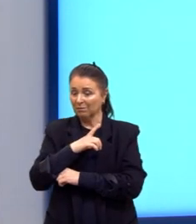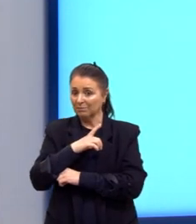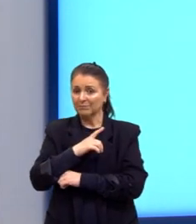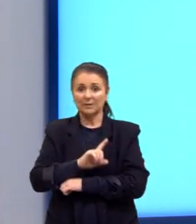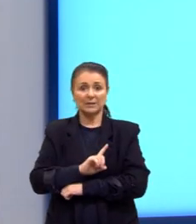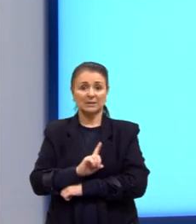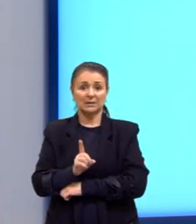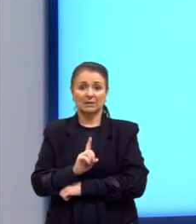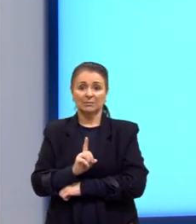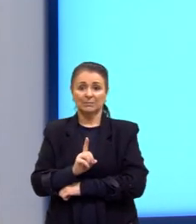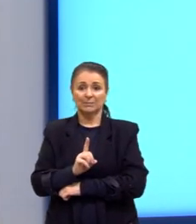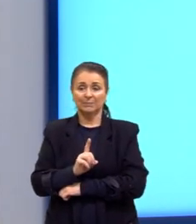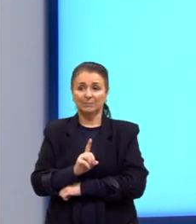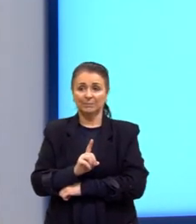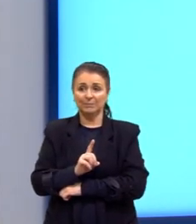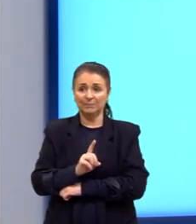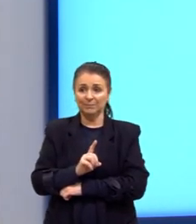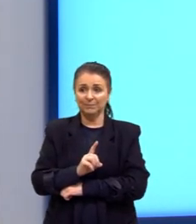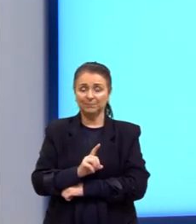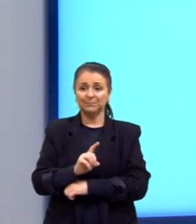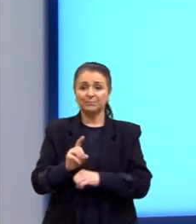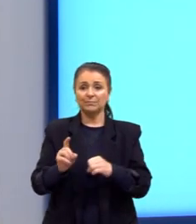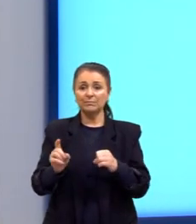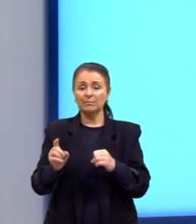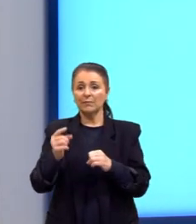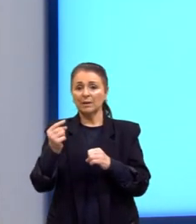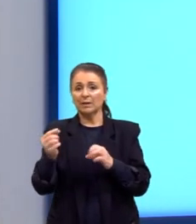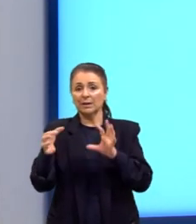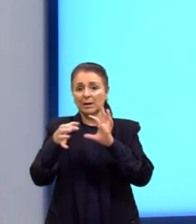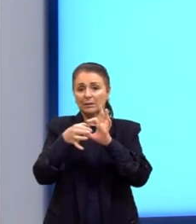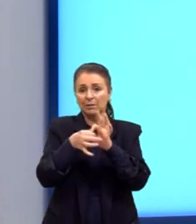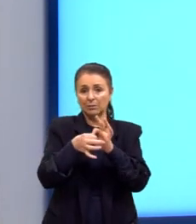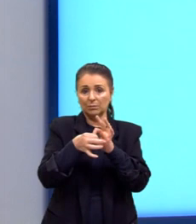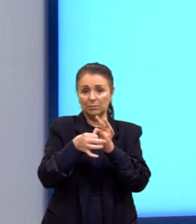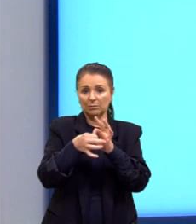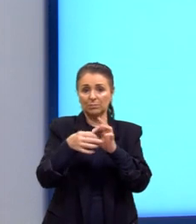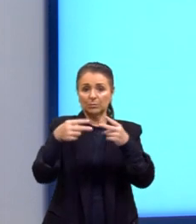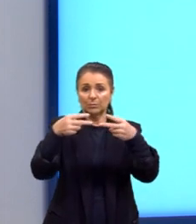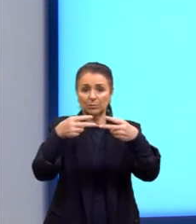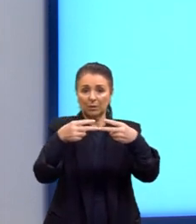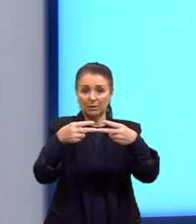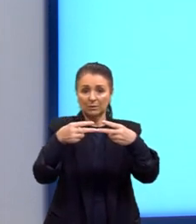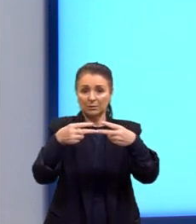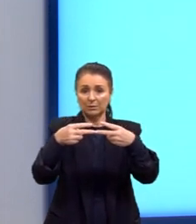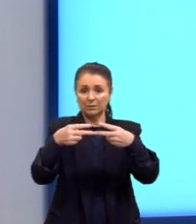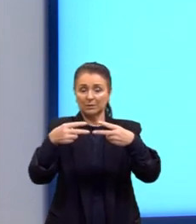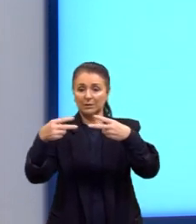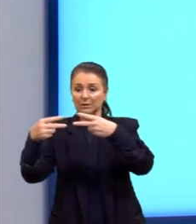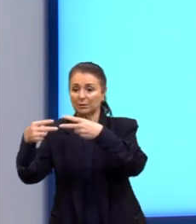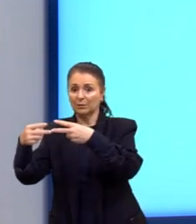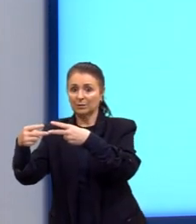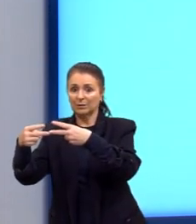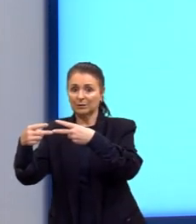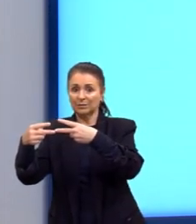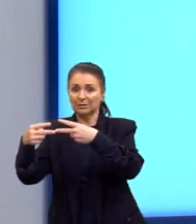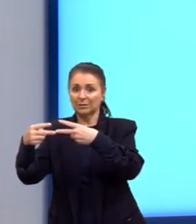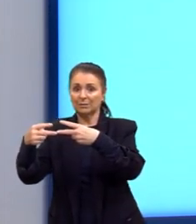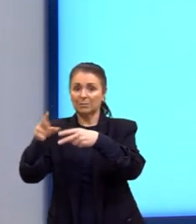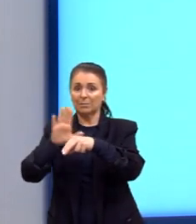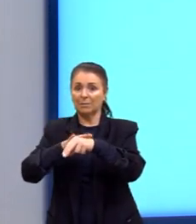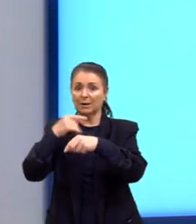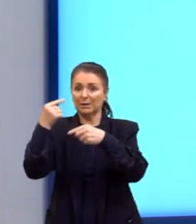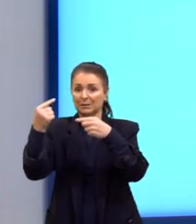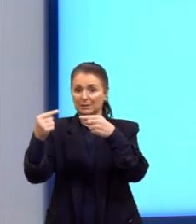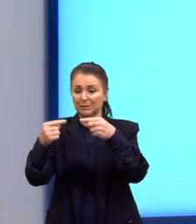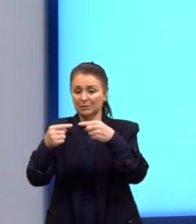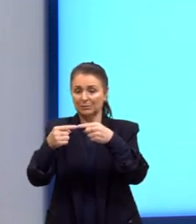e não né esse aqui é vai estar somente ligada a um este tá ligado a dois este está ligado a dois e esse só está ligada mais